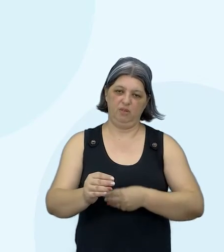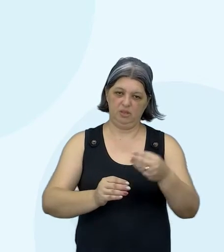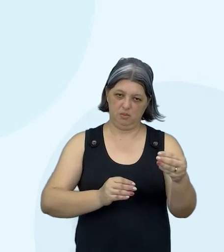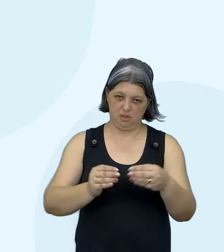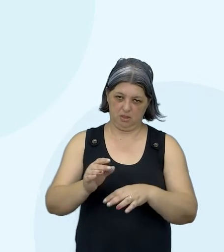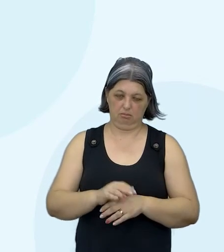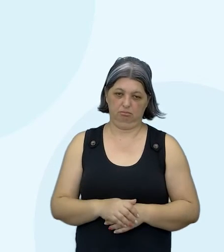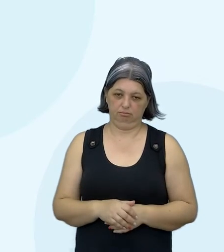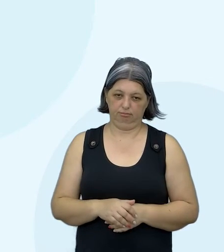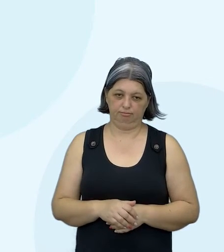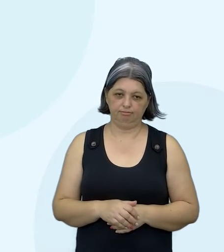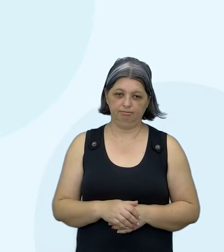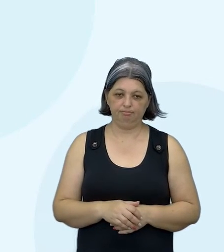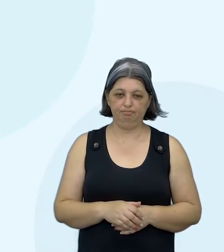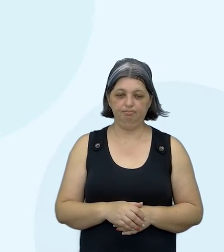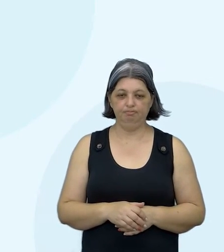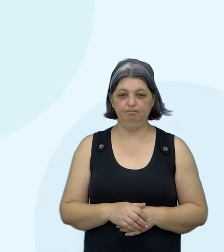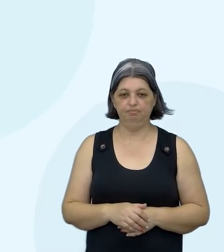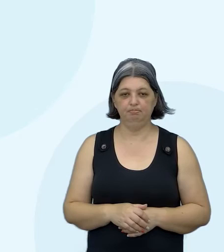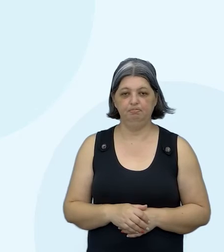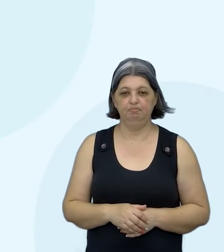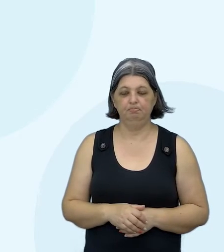Professora, dá aquela lidona para nós. Opa!